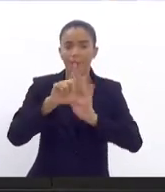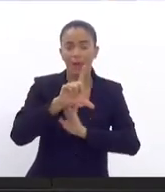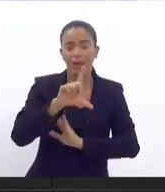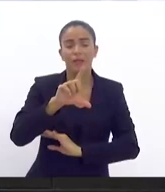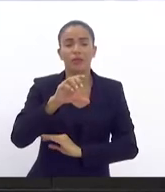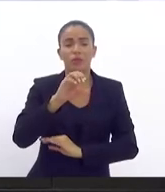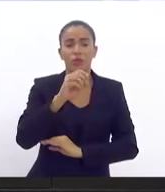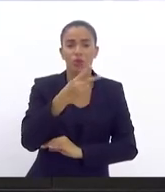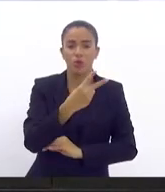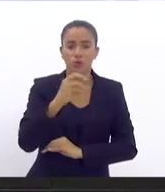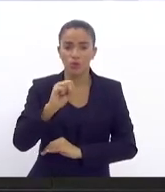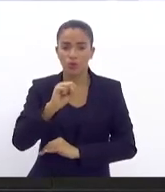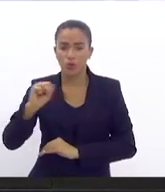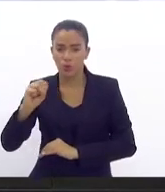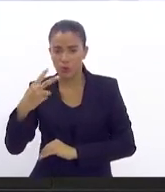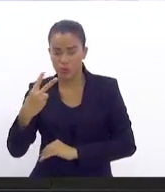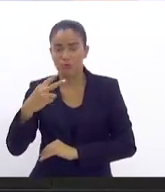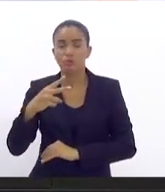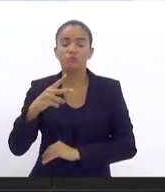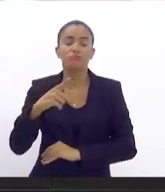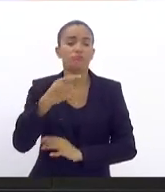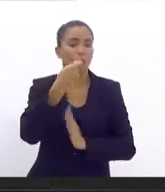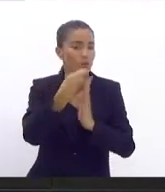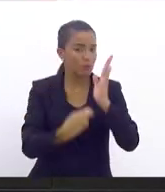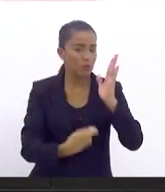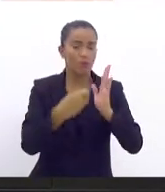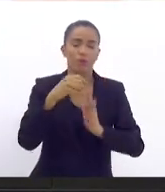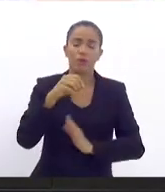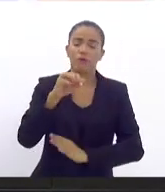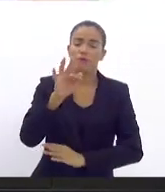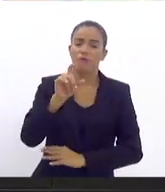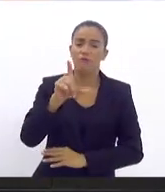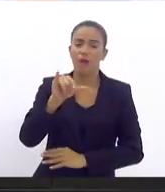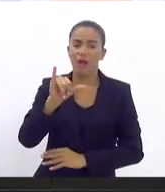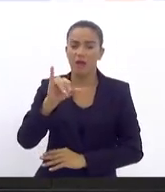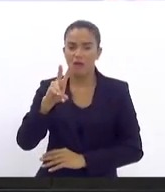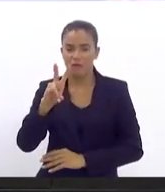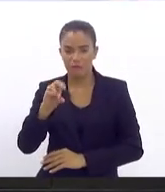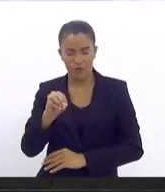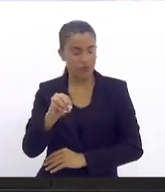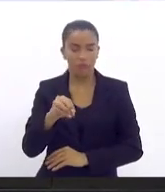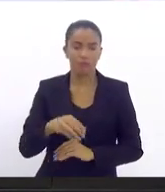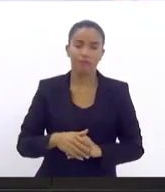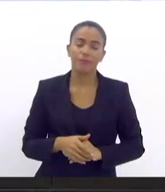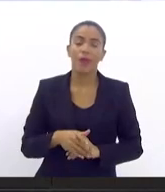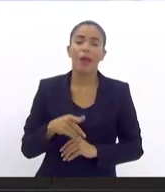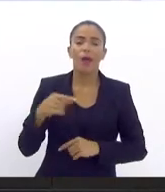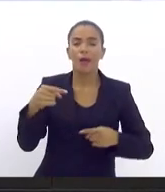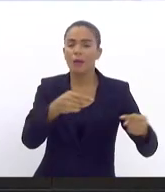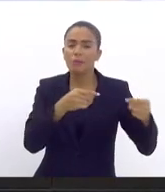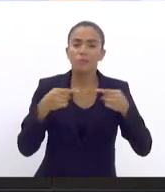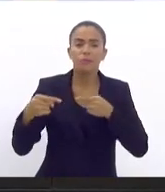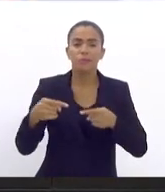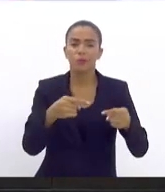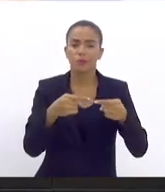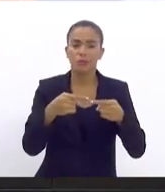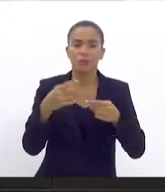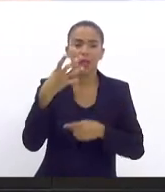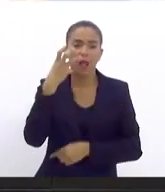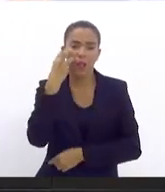2882 de 2017, de autoria do deputado Flávio Serafini, que insere a política de adoção no planejamento